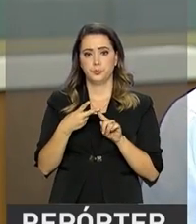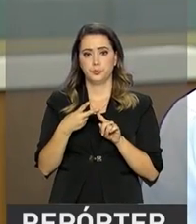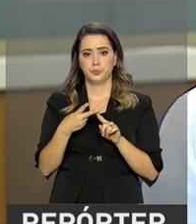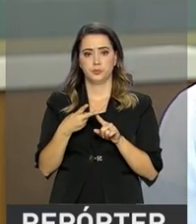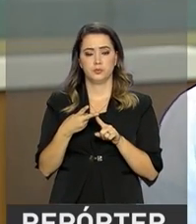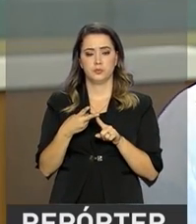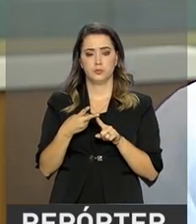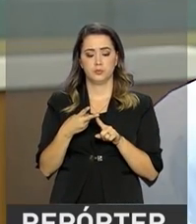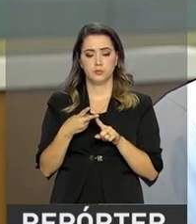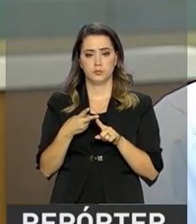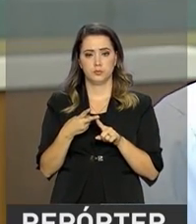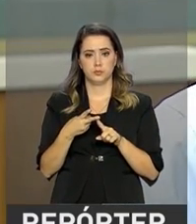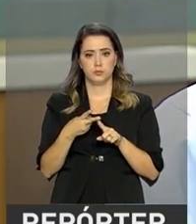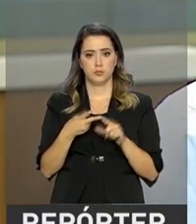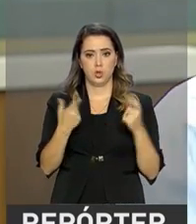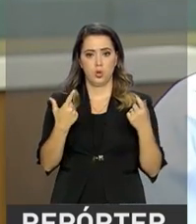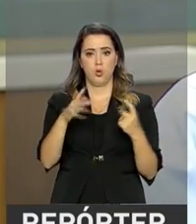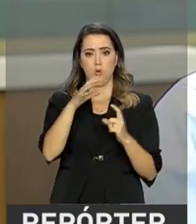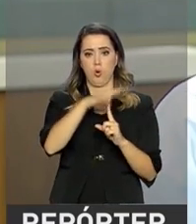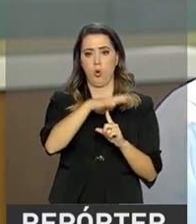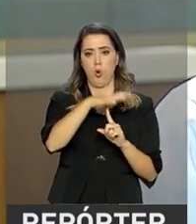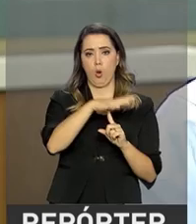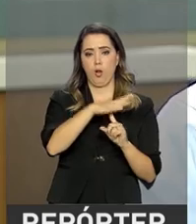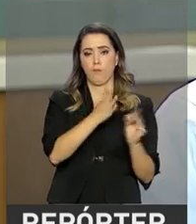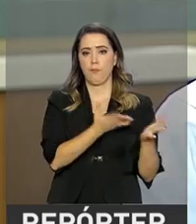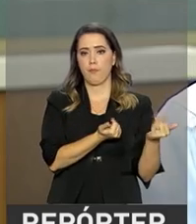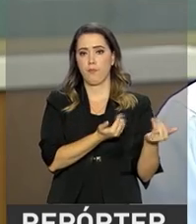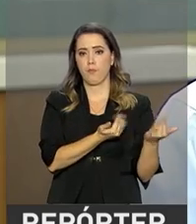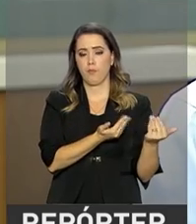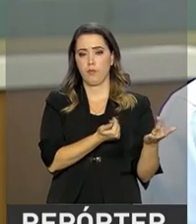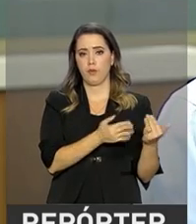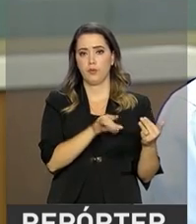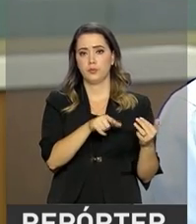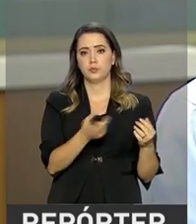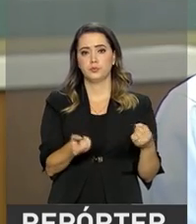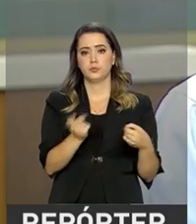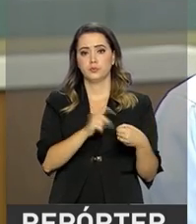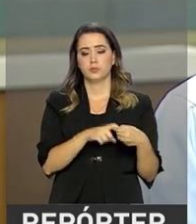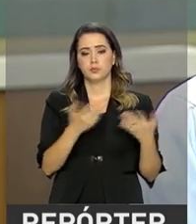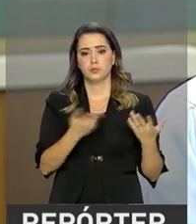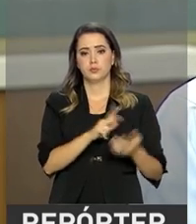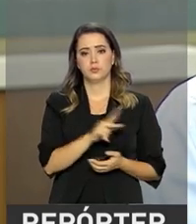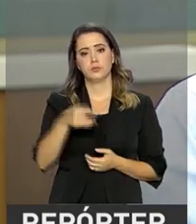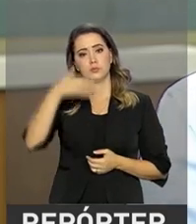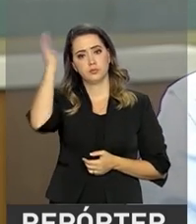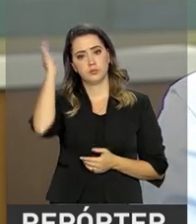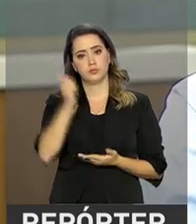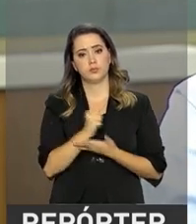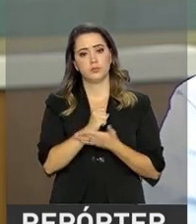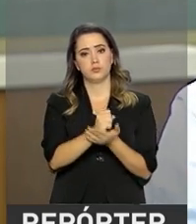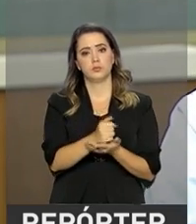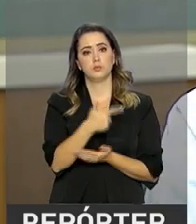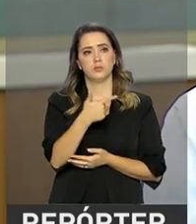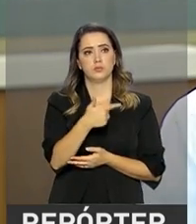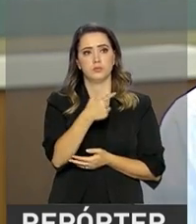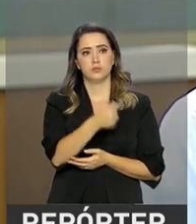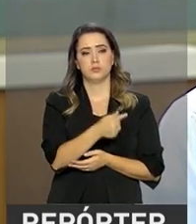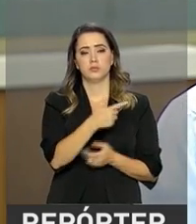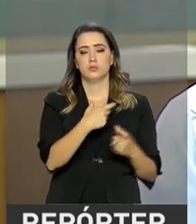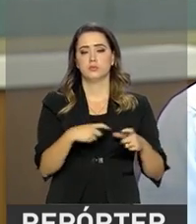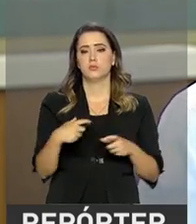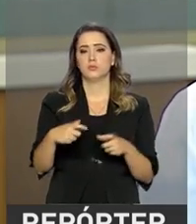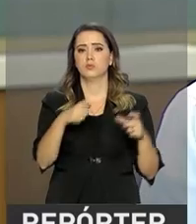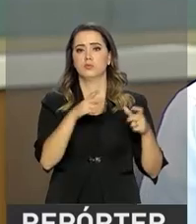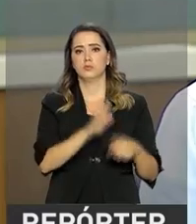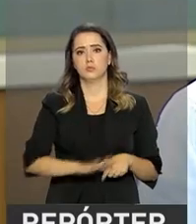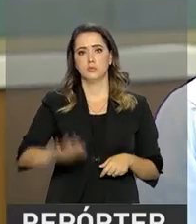o estação juventude que foi reativada pelo governo do presidente michel temer serão entregues inicialmente 27 unidades no